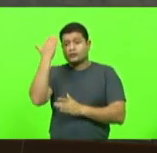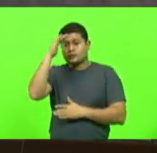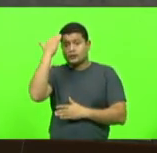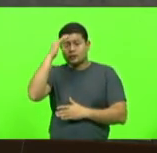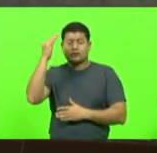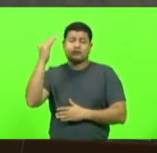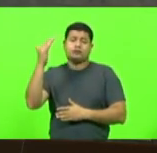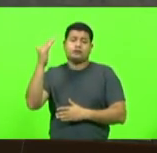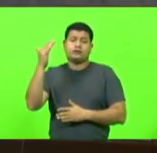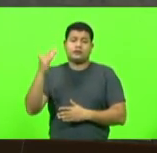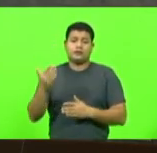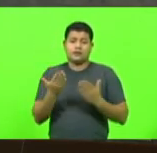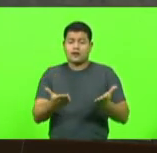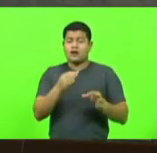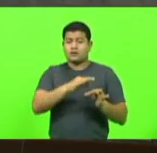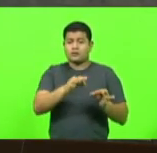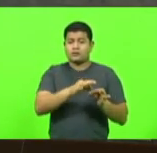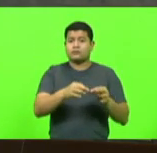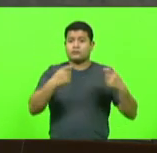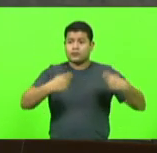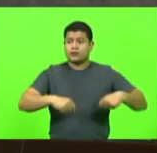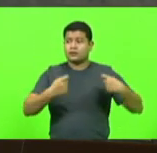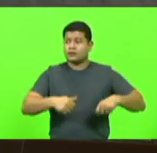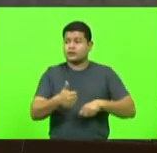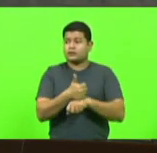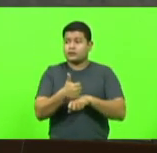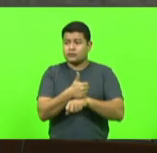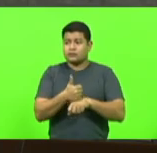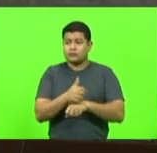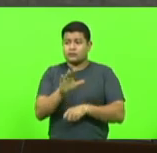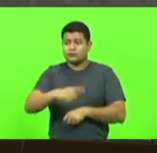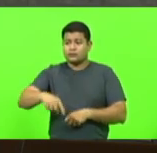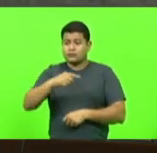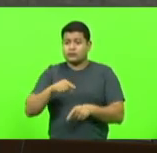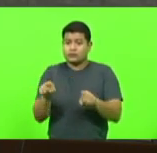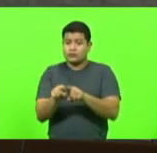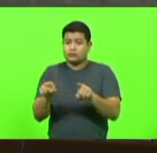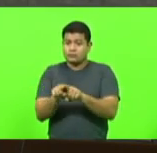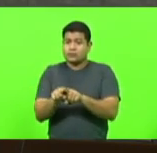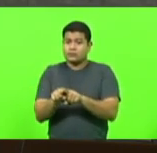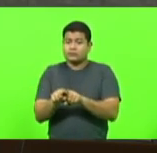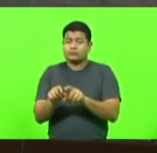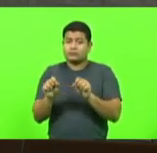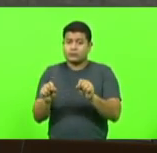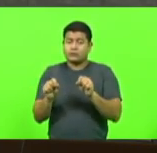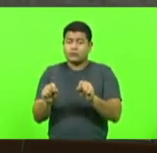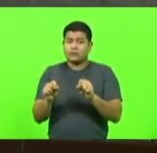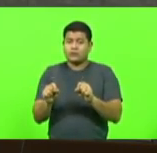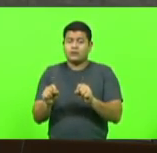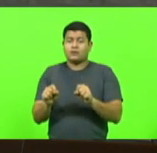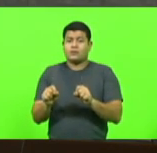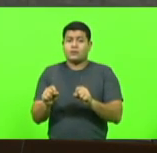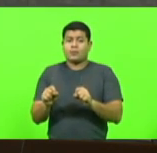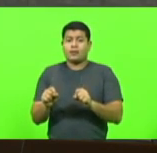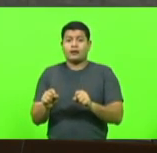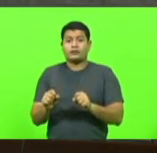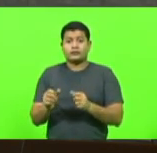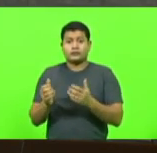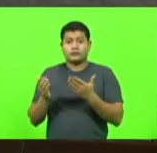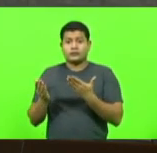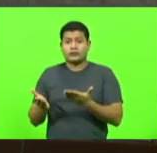precisa do profissional, mas nós temos que pensar também que muita dessa parcela está na